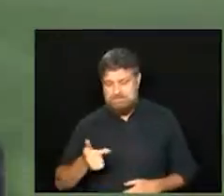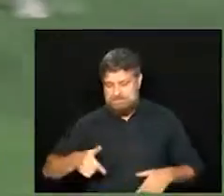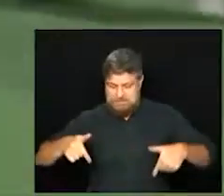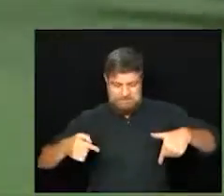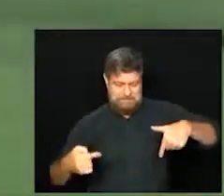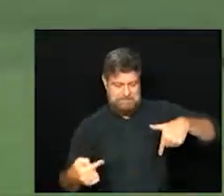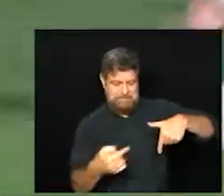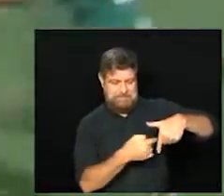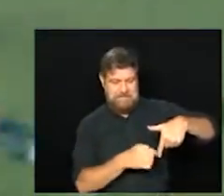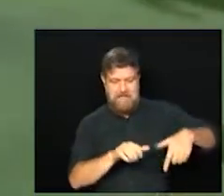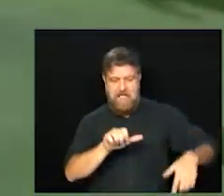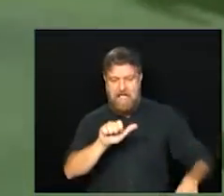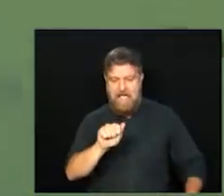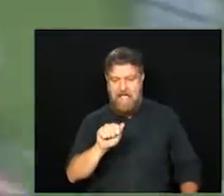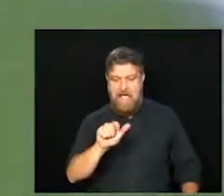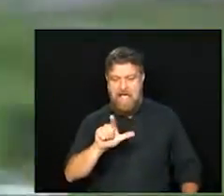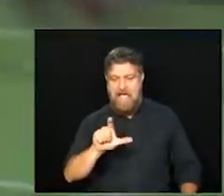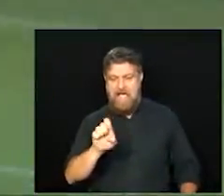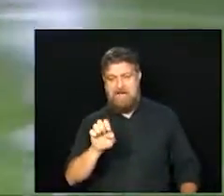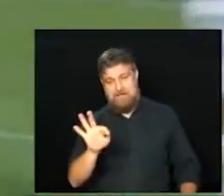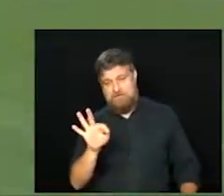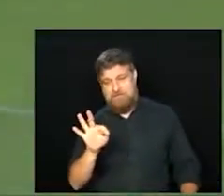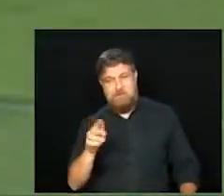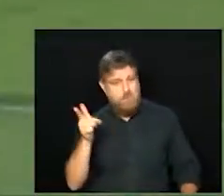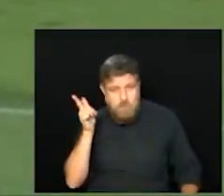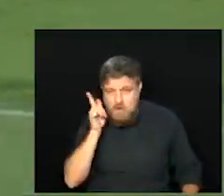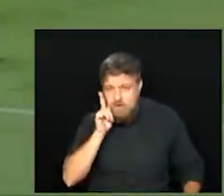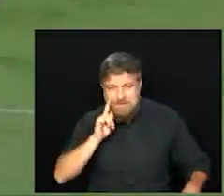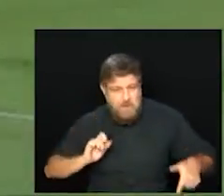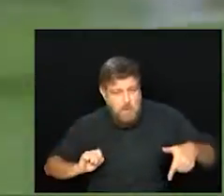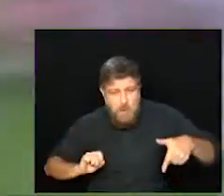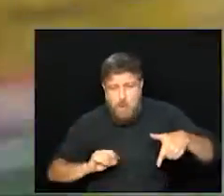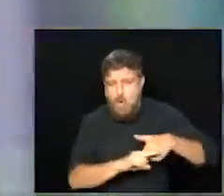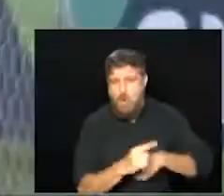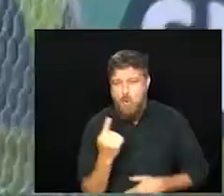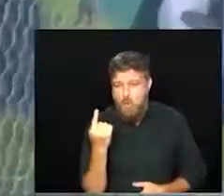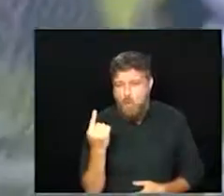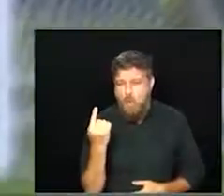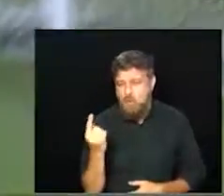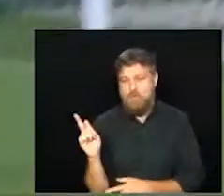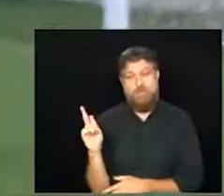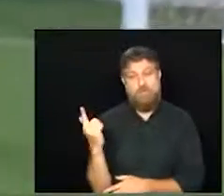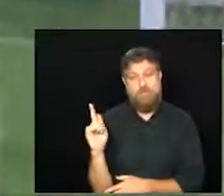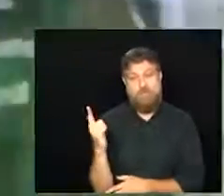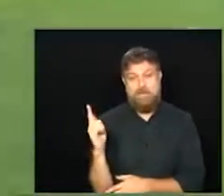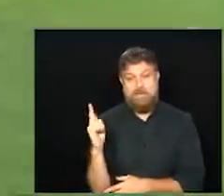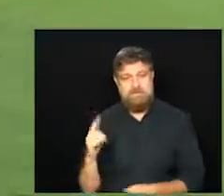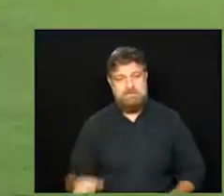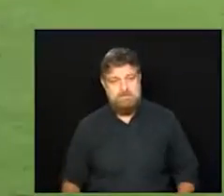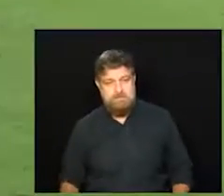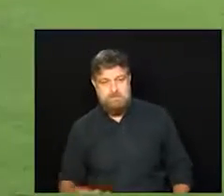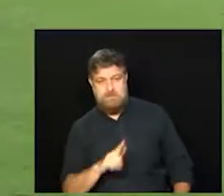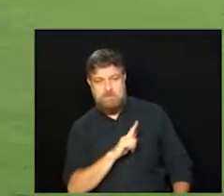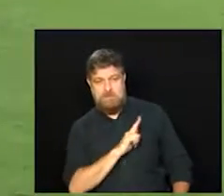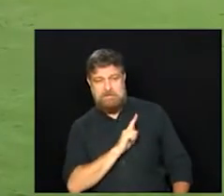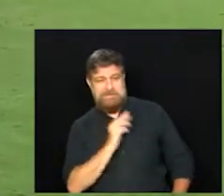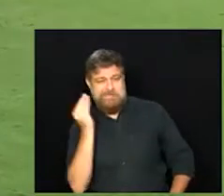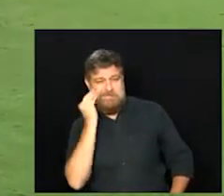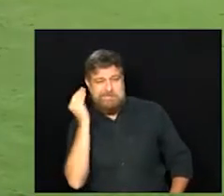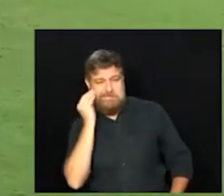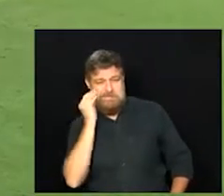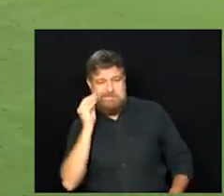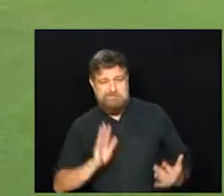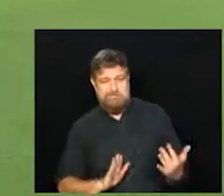trave, Aleph Manga completou para o fundo das redes. 1-0 Goiás. O Guarani tentou responder